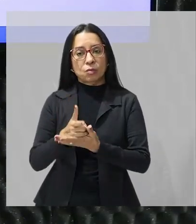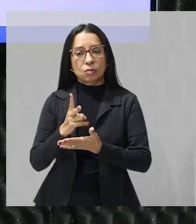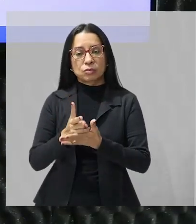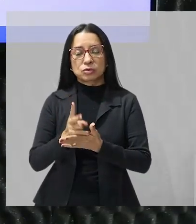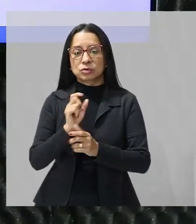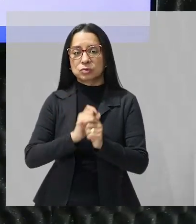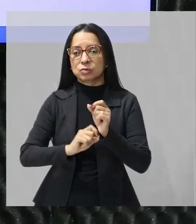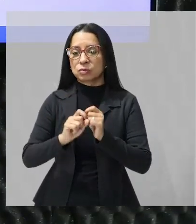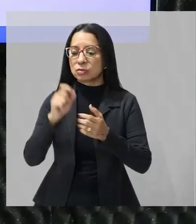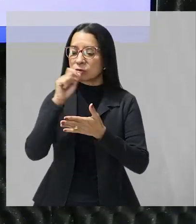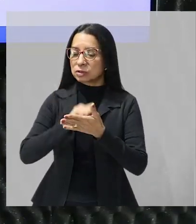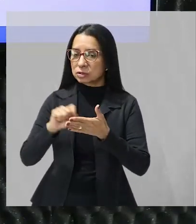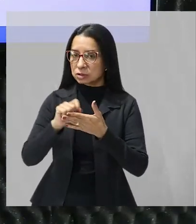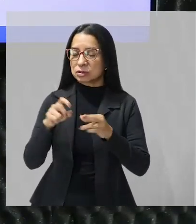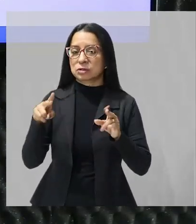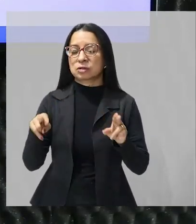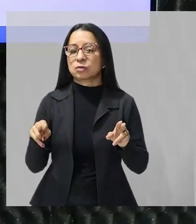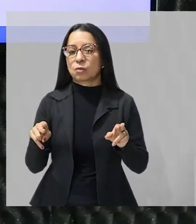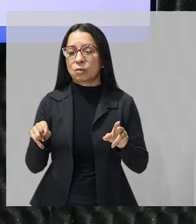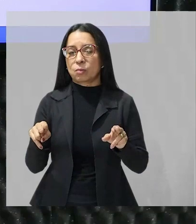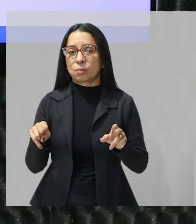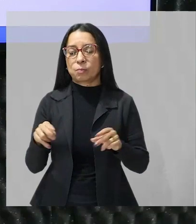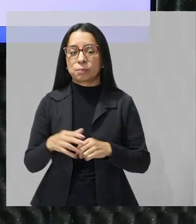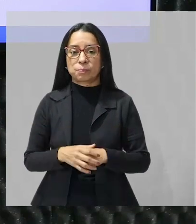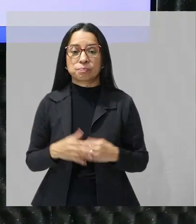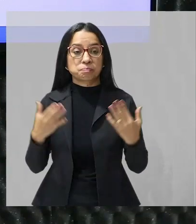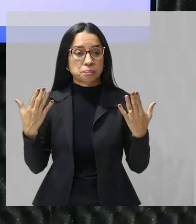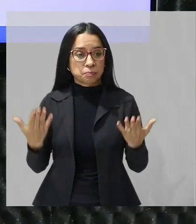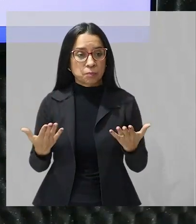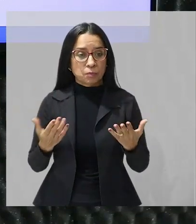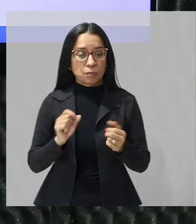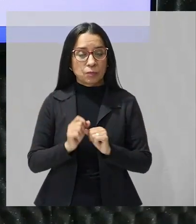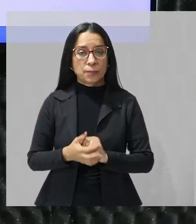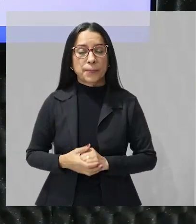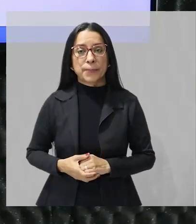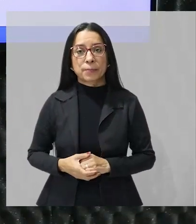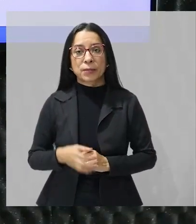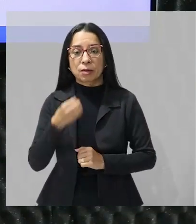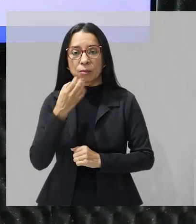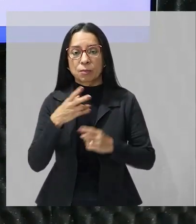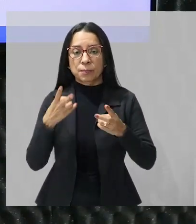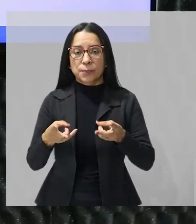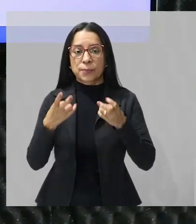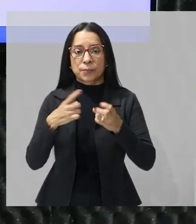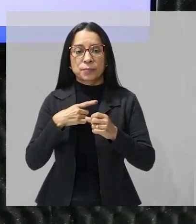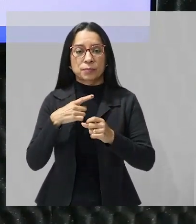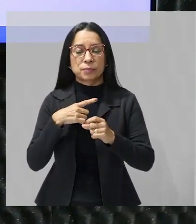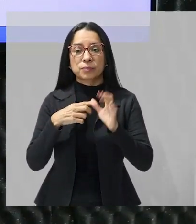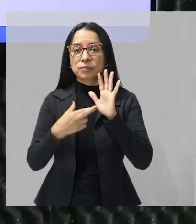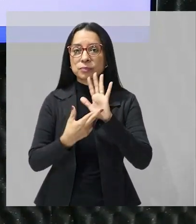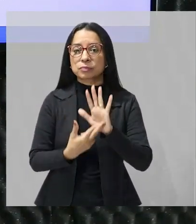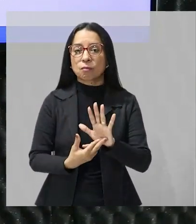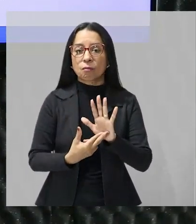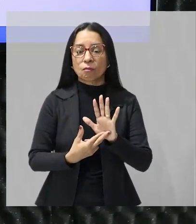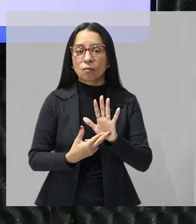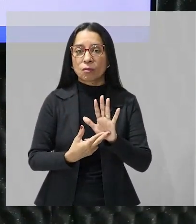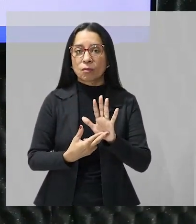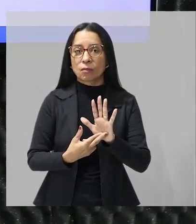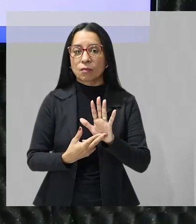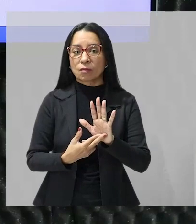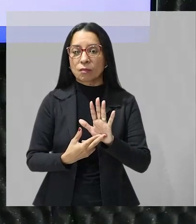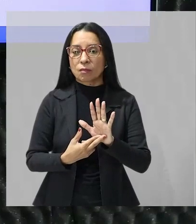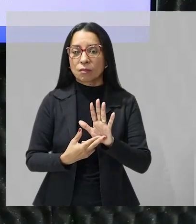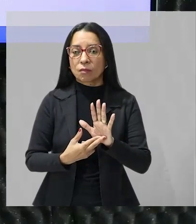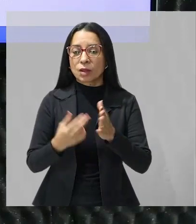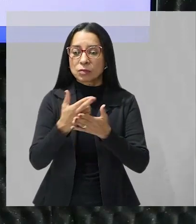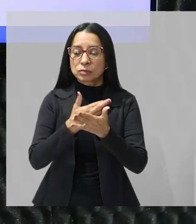com a mesma escrita da função, tá? E aí? Bom, perceba que lá naquela representação, no desenho dos